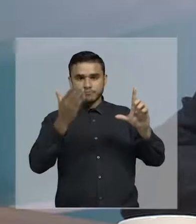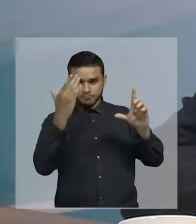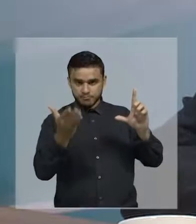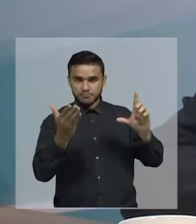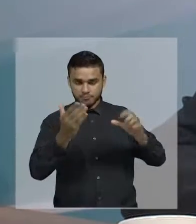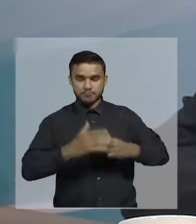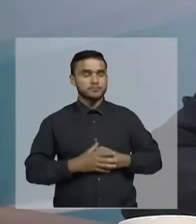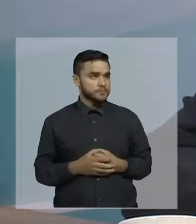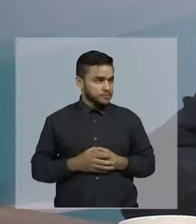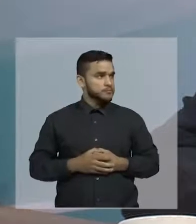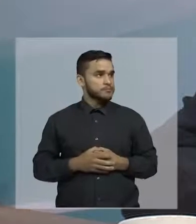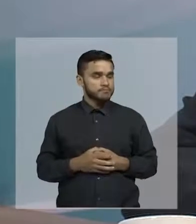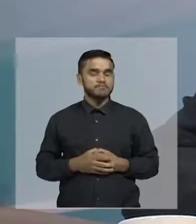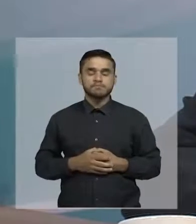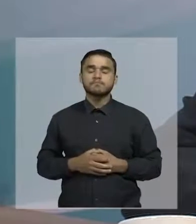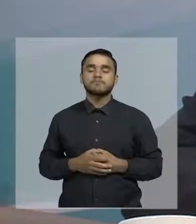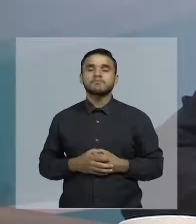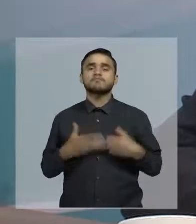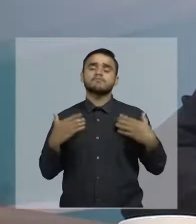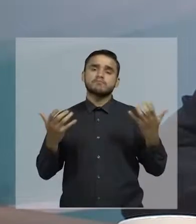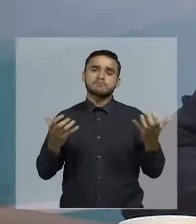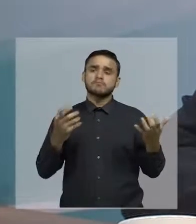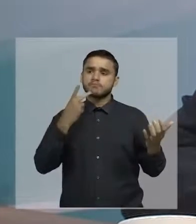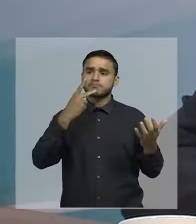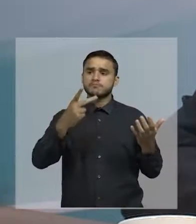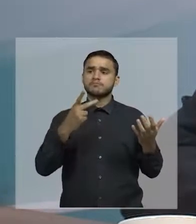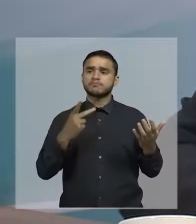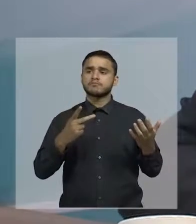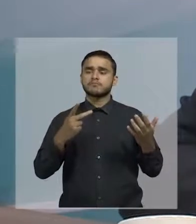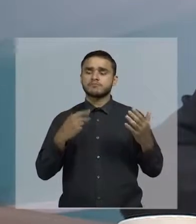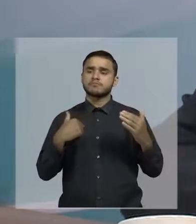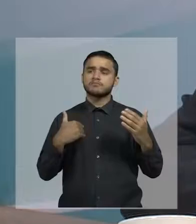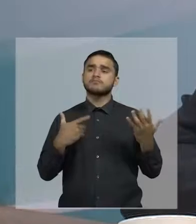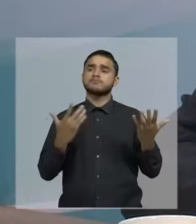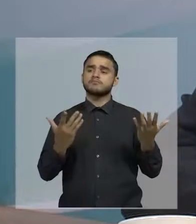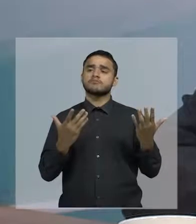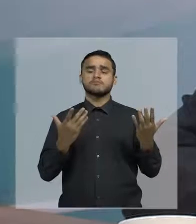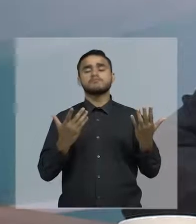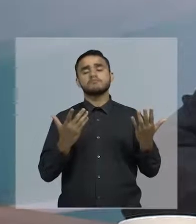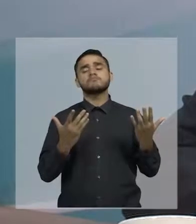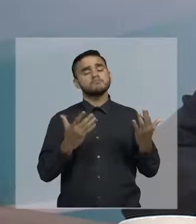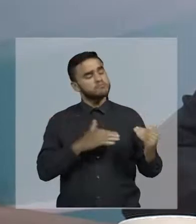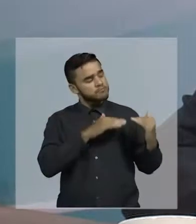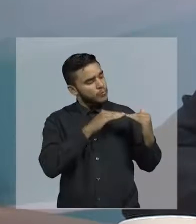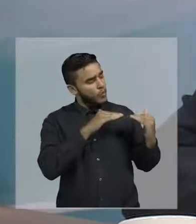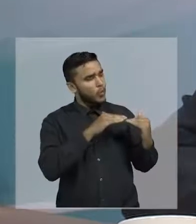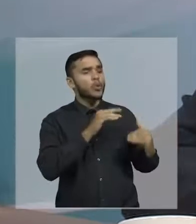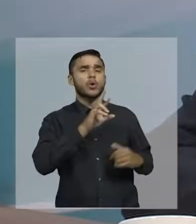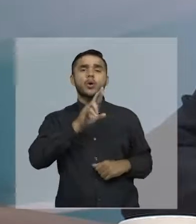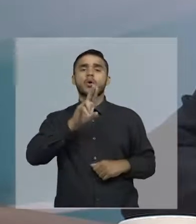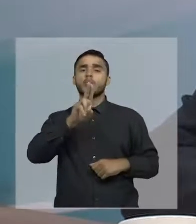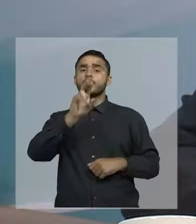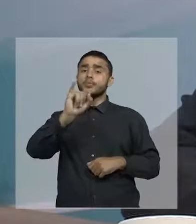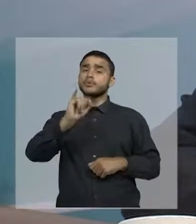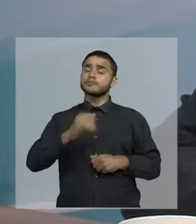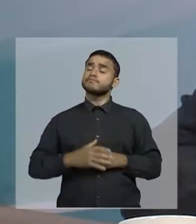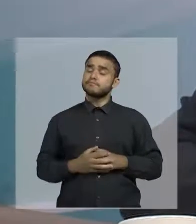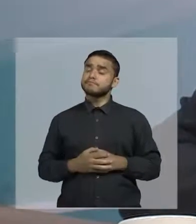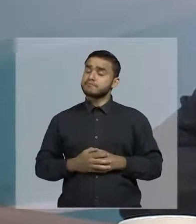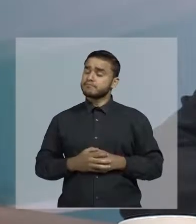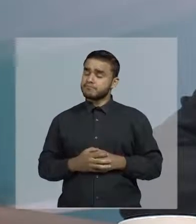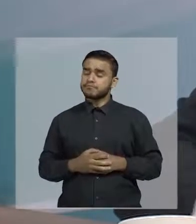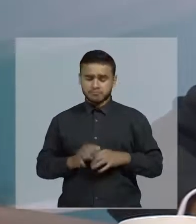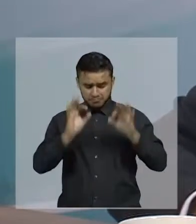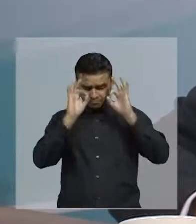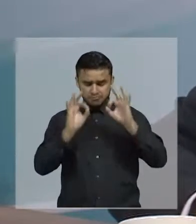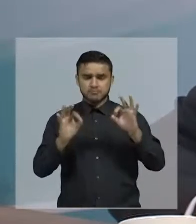qualificada que certamente você tem. E eu tendo a concordar com o professor Rui, na